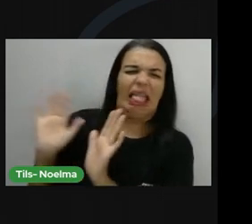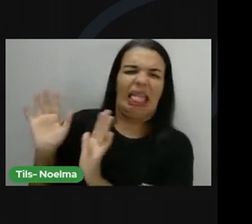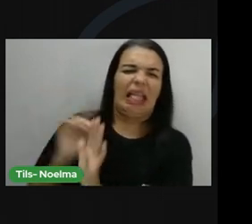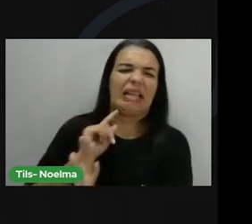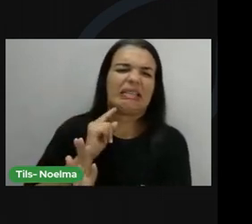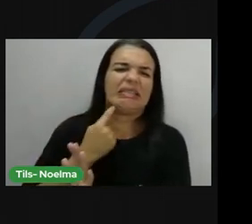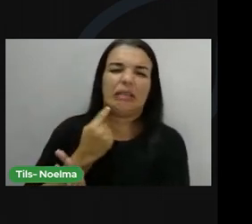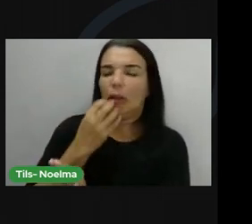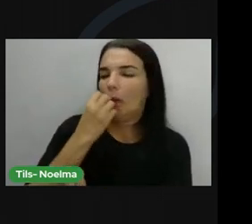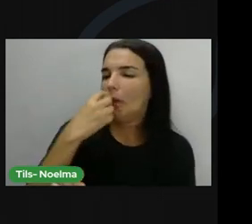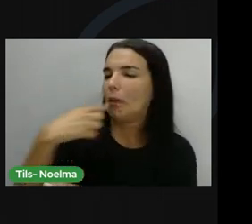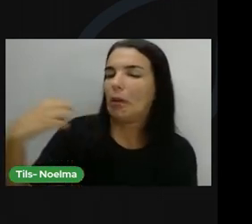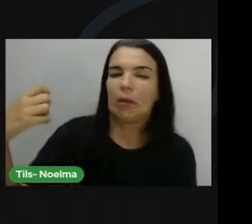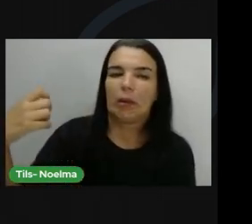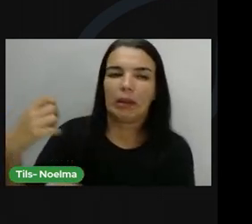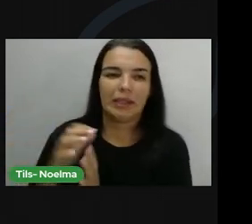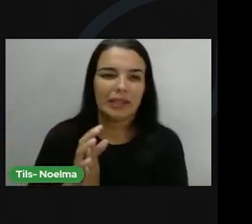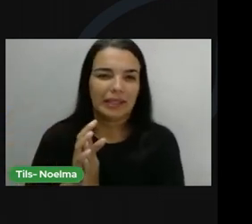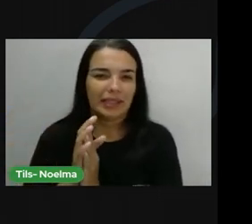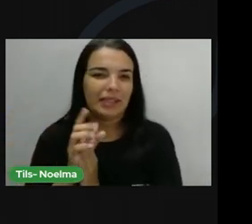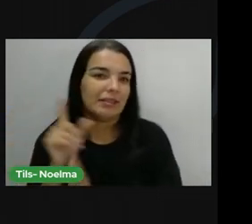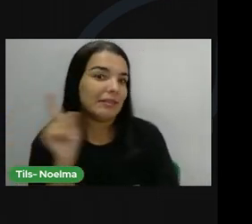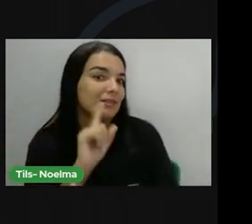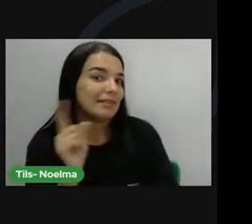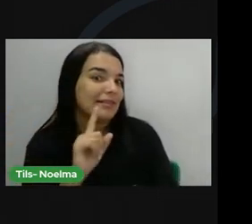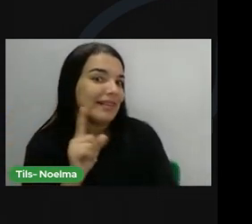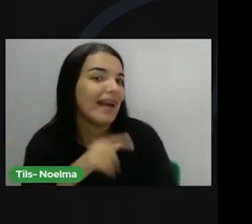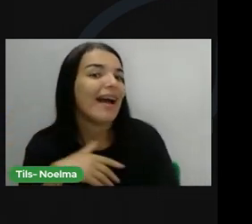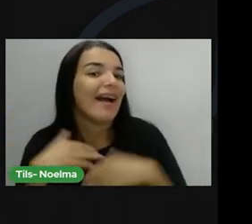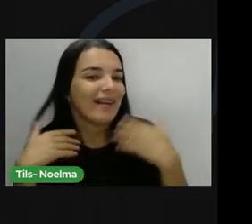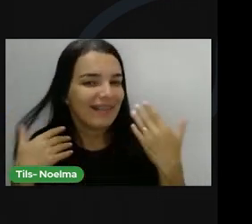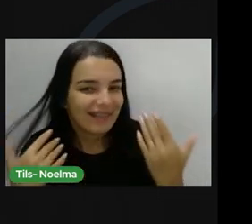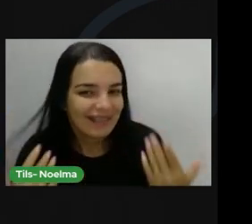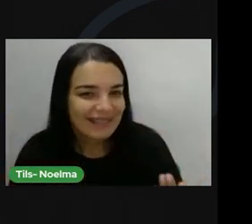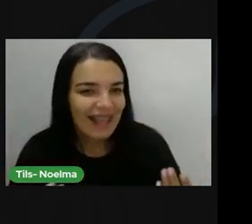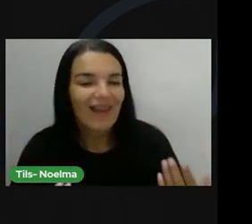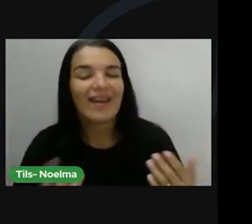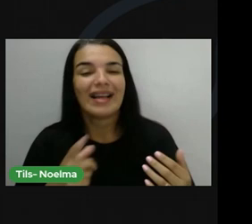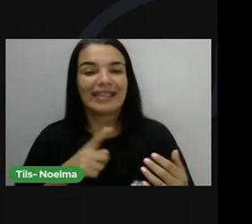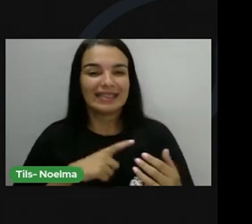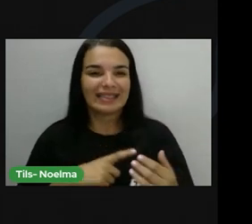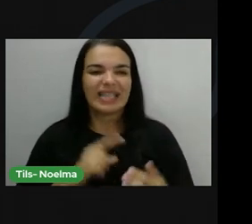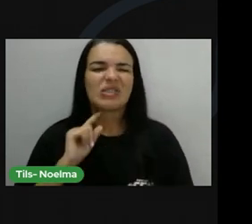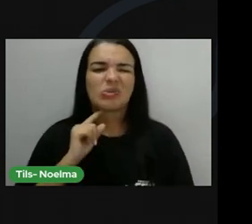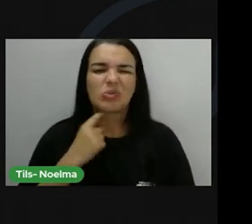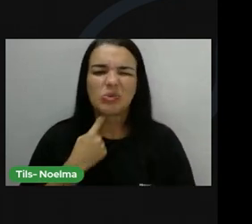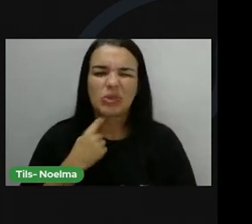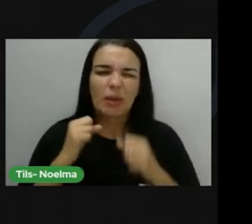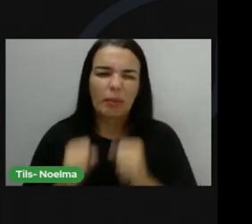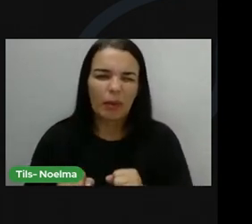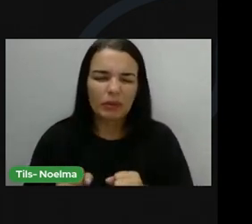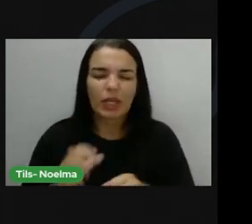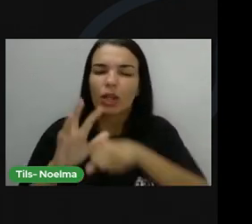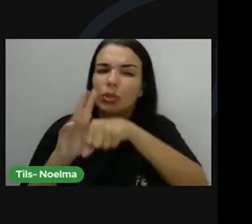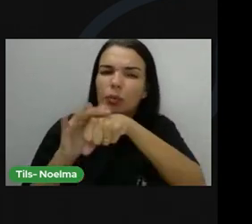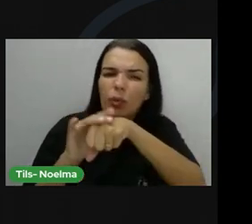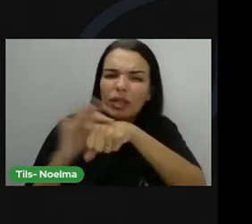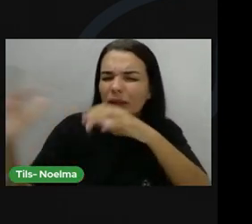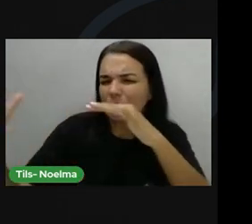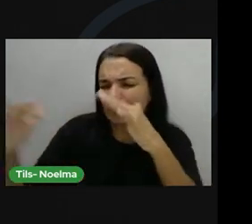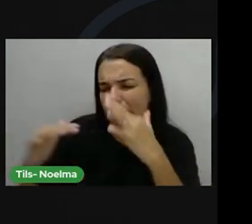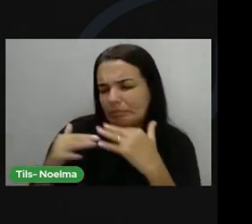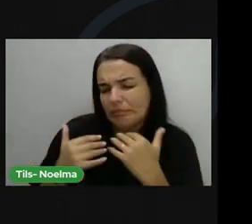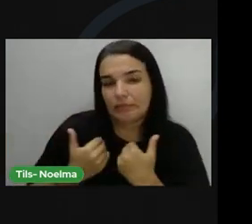bafo de leão? Ninguém, não é mesmo? Além disso, a sujeira pode trazer muitas doenças, pois nela